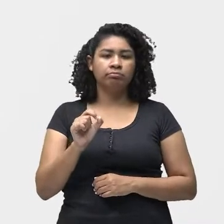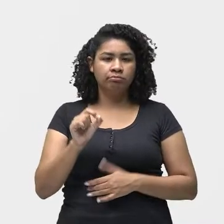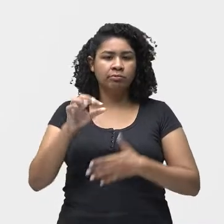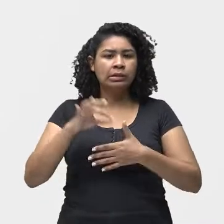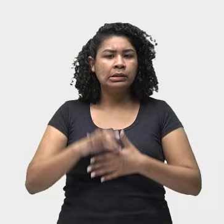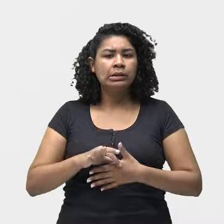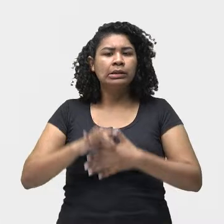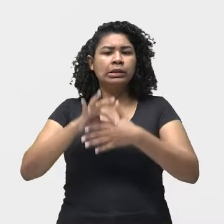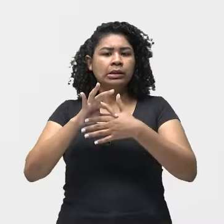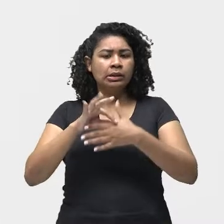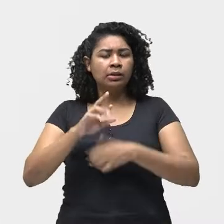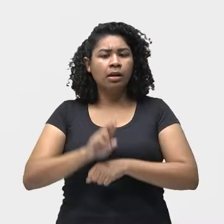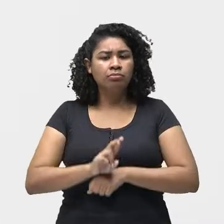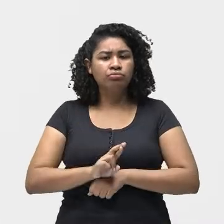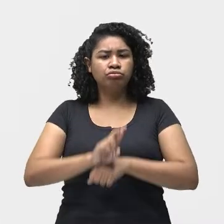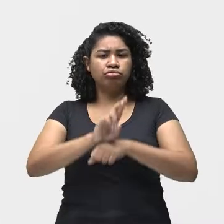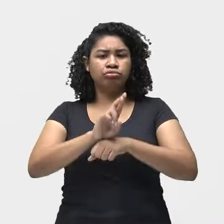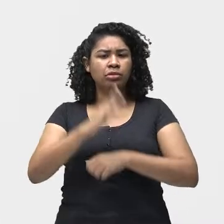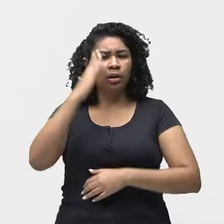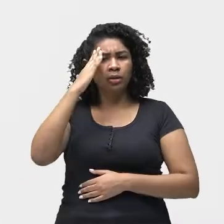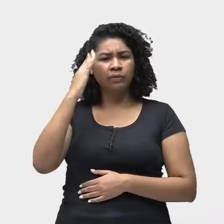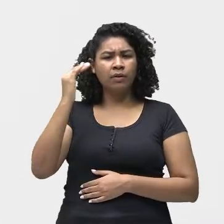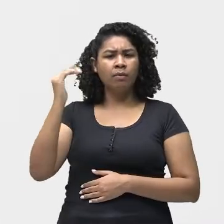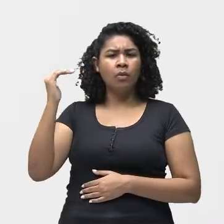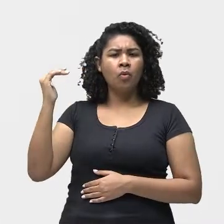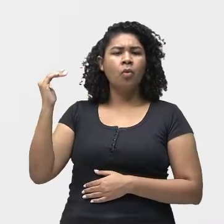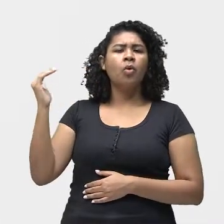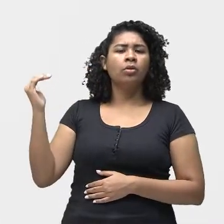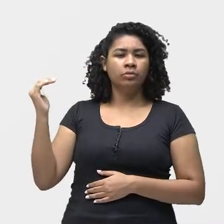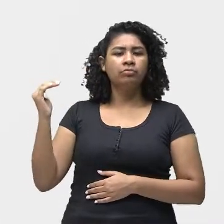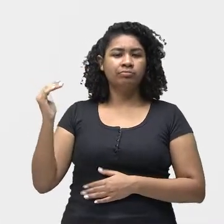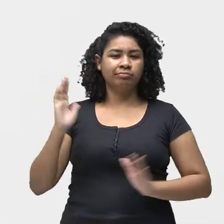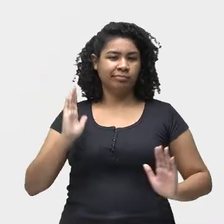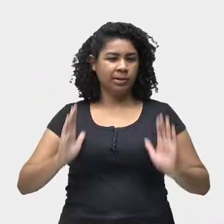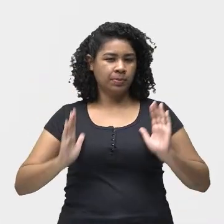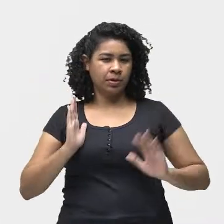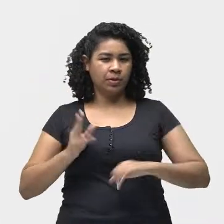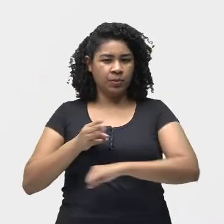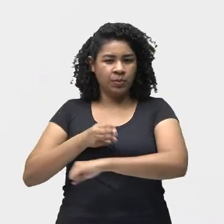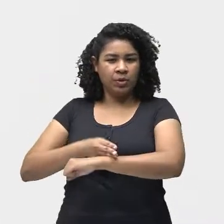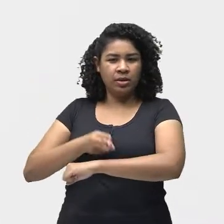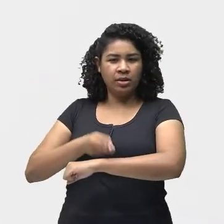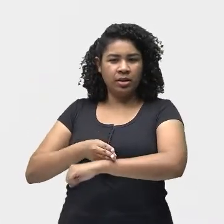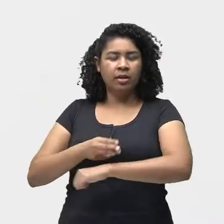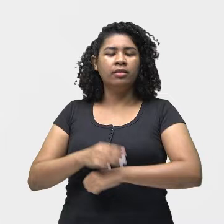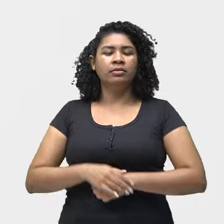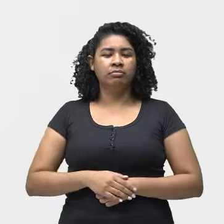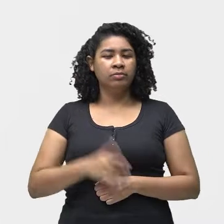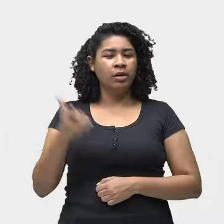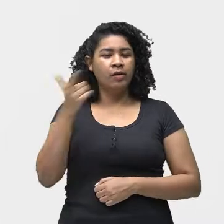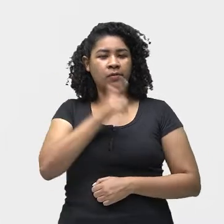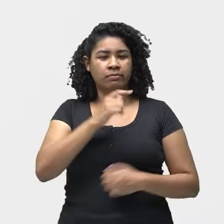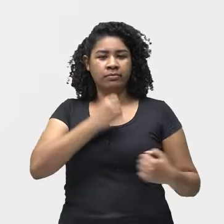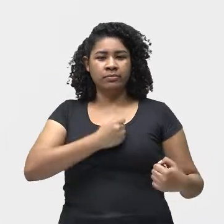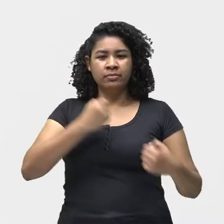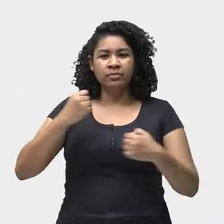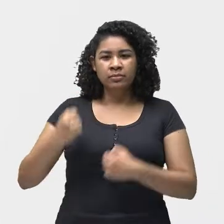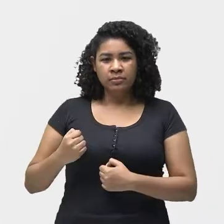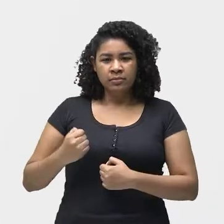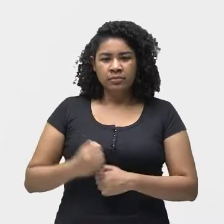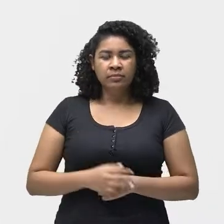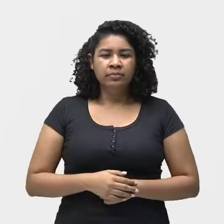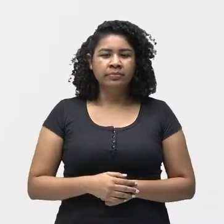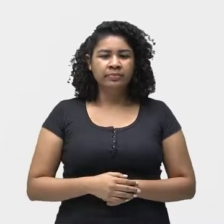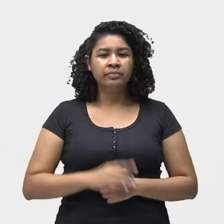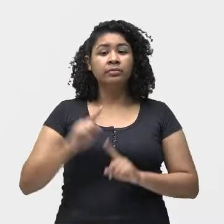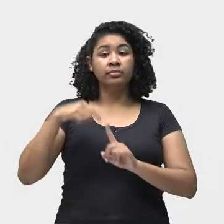autoridades, de alguns representantes dessa modernidade que vão concentrar esse poder nas mãos, tá bom? Então, daqui a pouco a gente